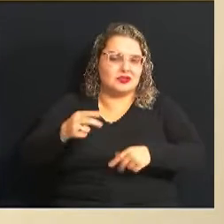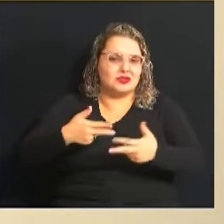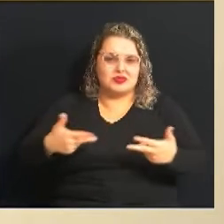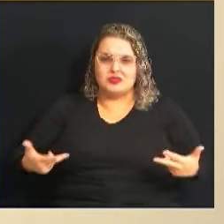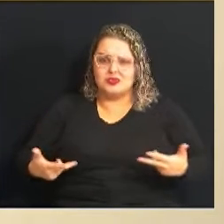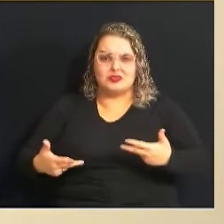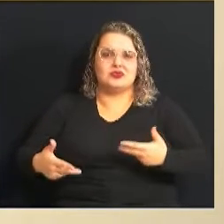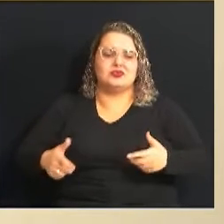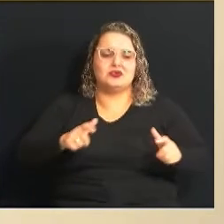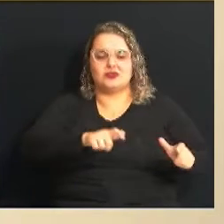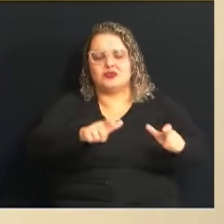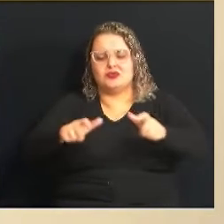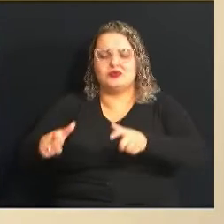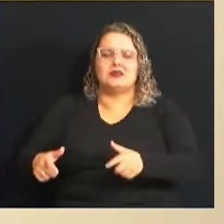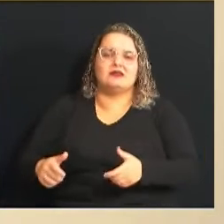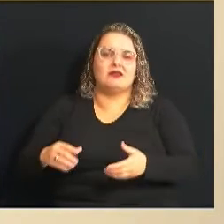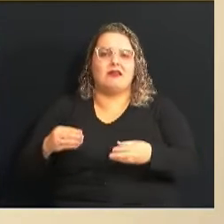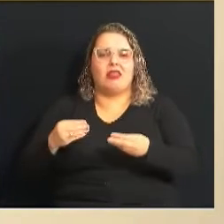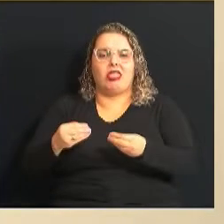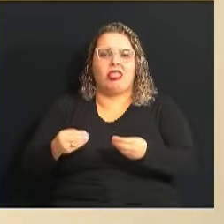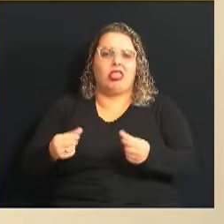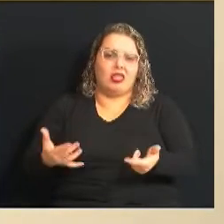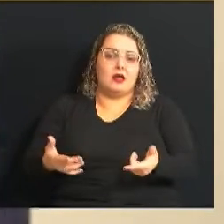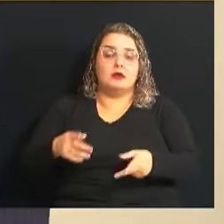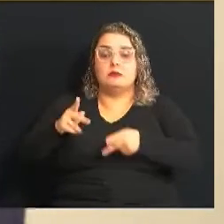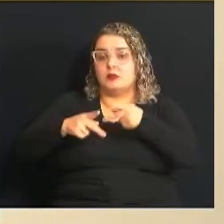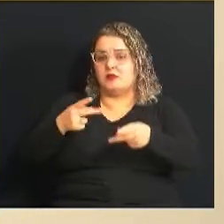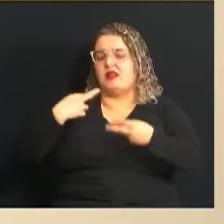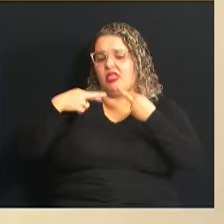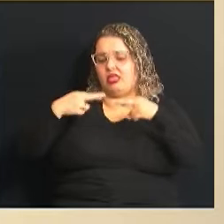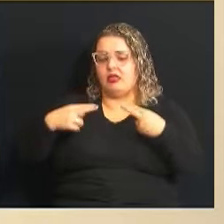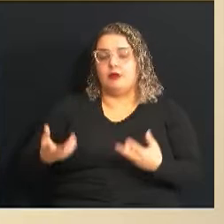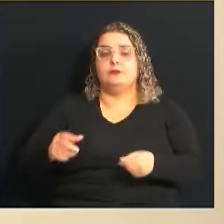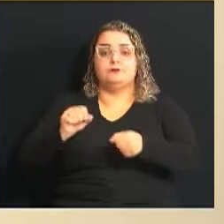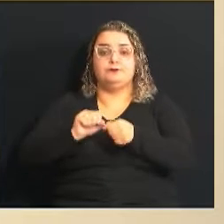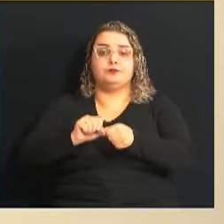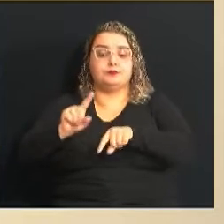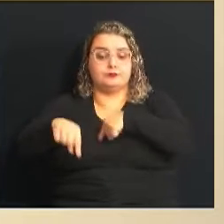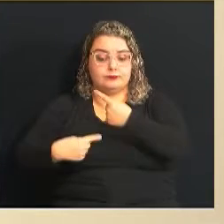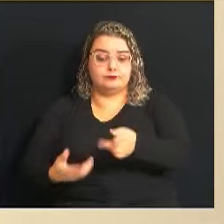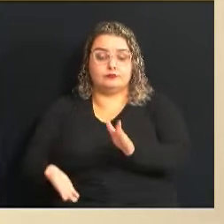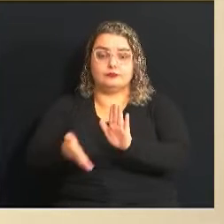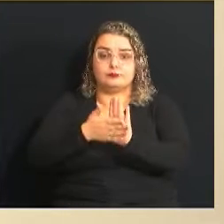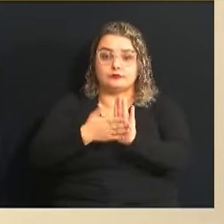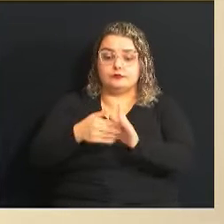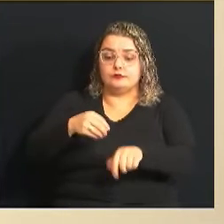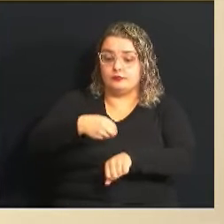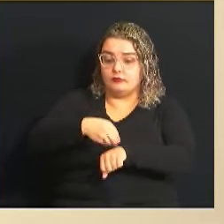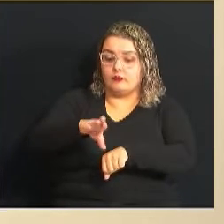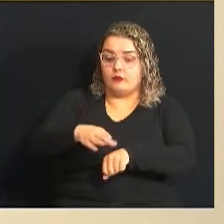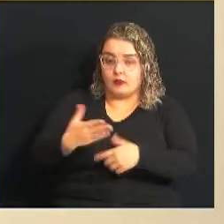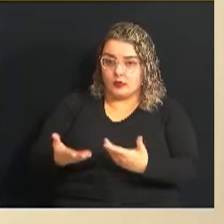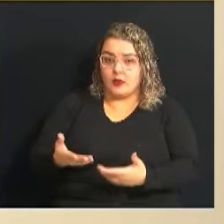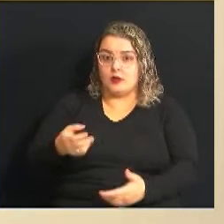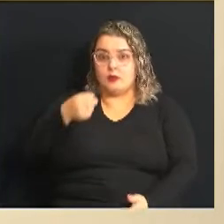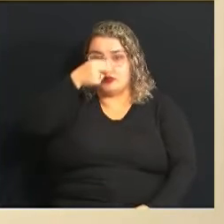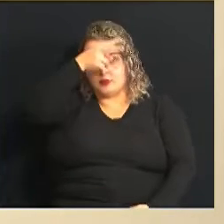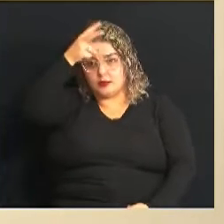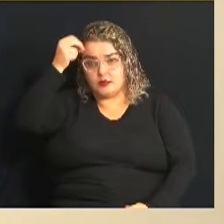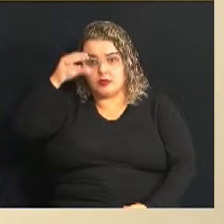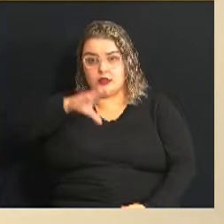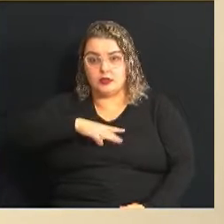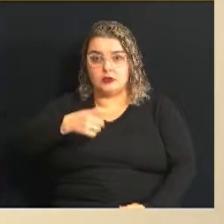está reclamando muito. Então a gente até fez uma outra proposição, uma indicação para o prefeito municipal